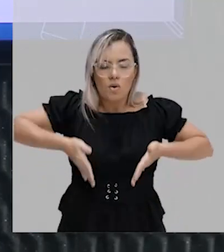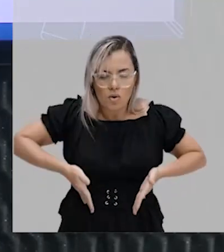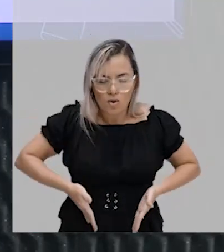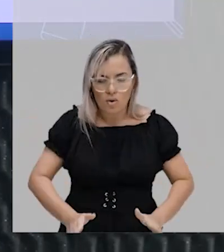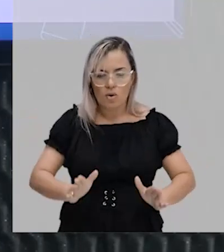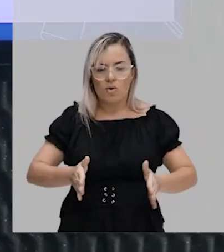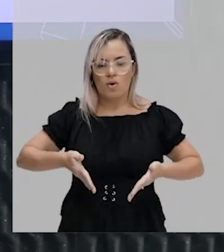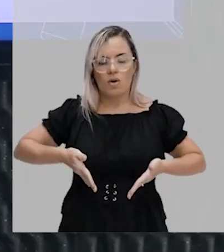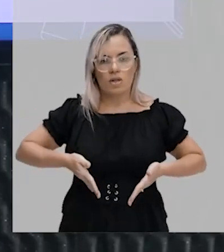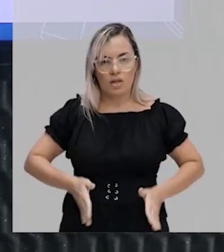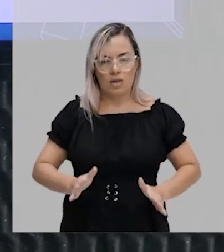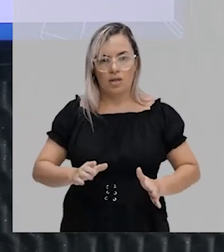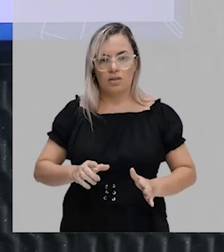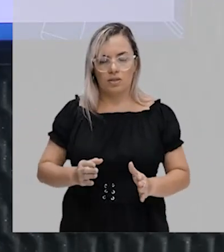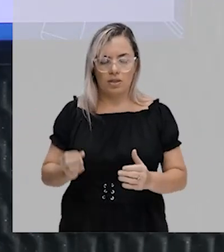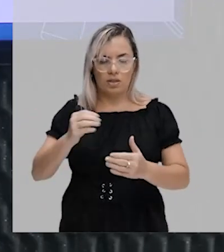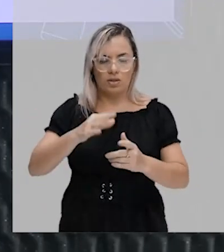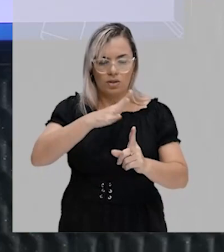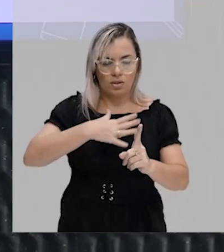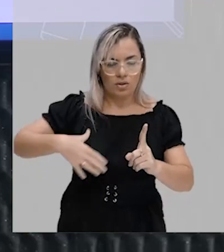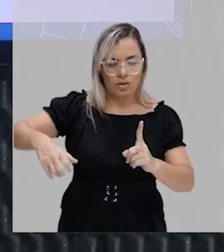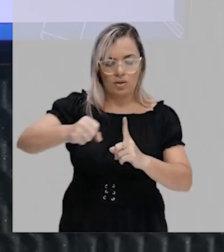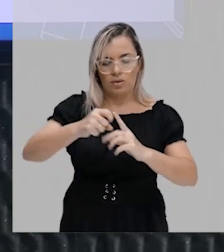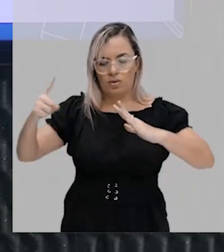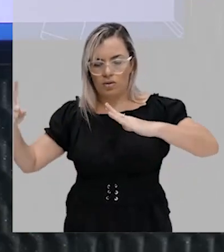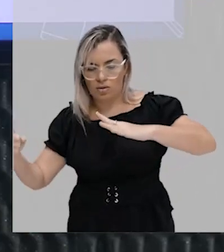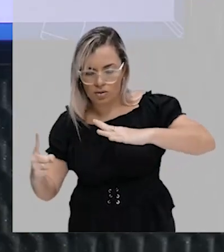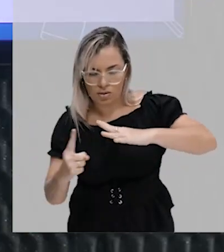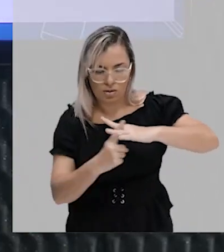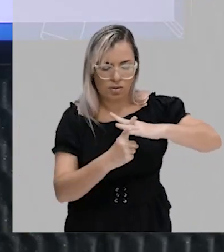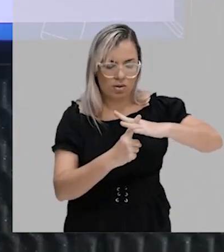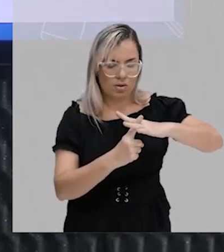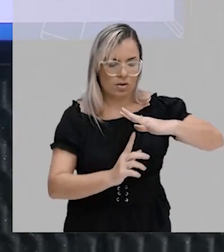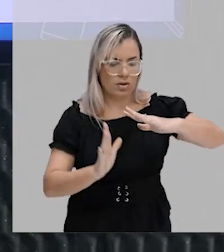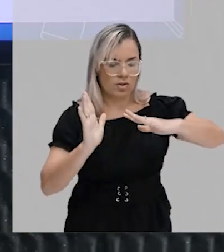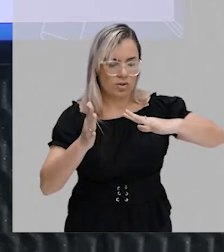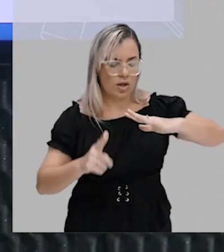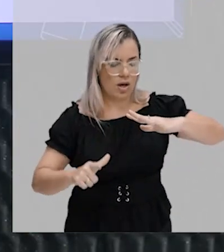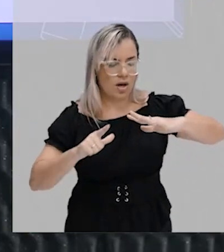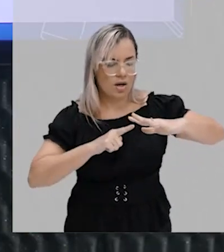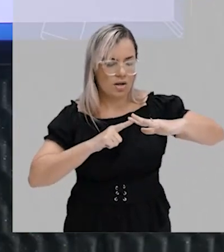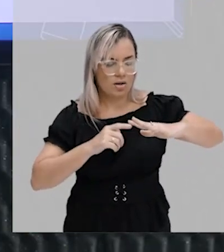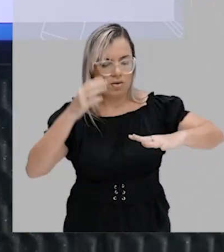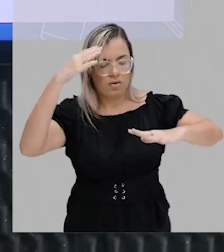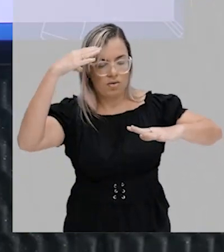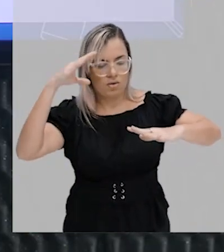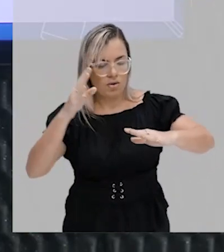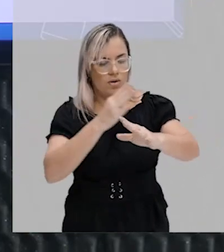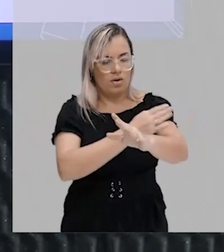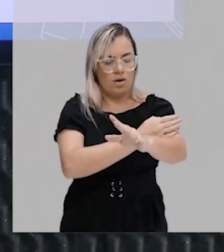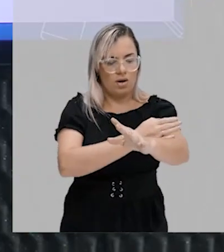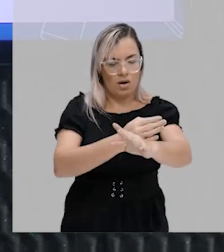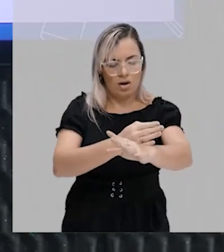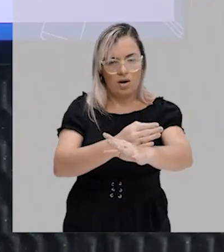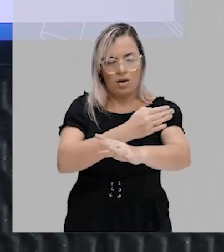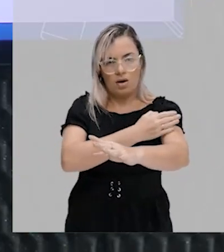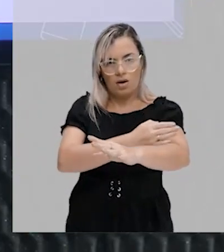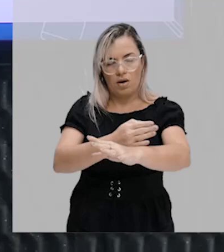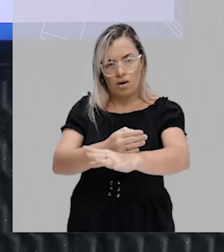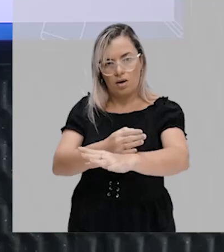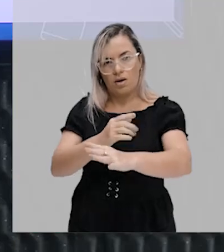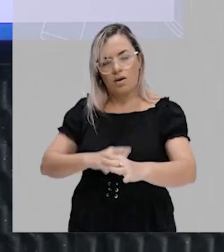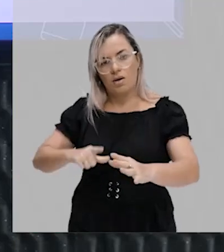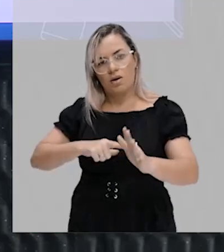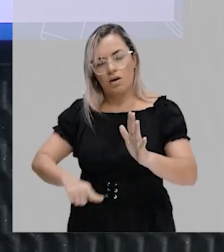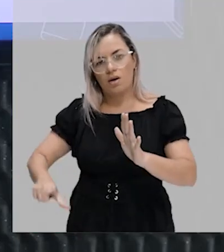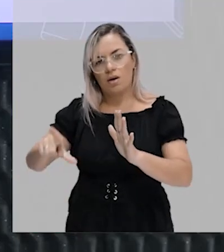nasce em uma sociedade que já tem uma cultura, que já tem os seus hábitos, os seus costumes, as suas